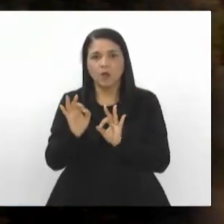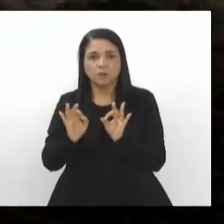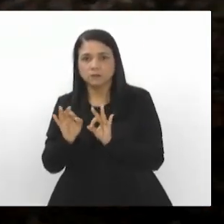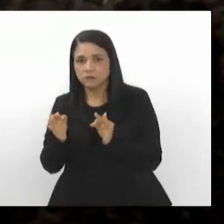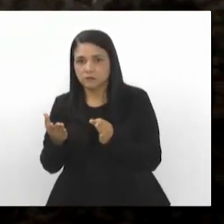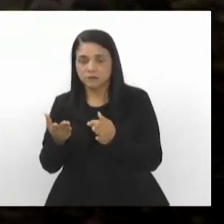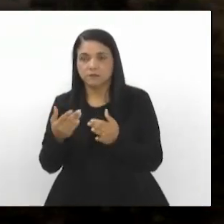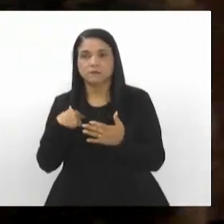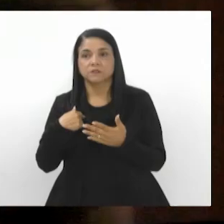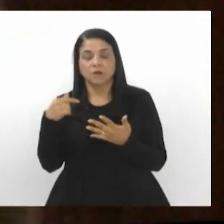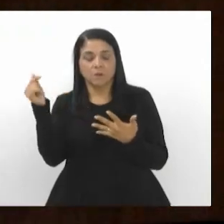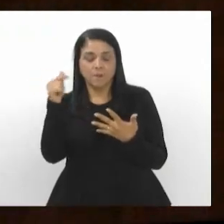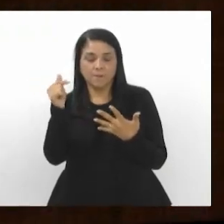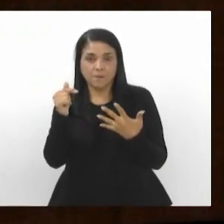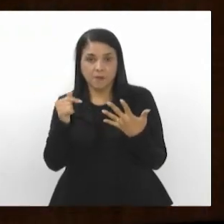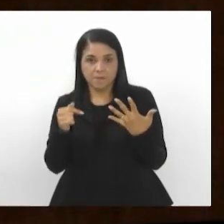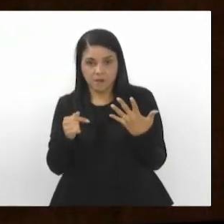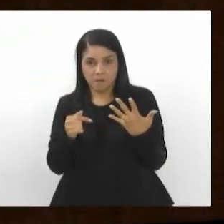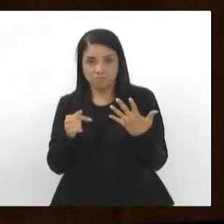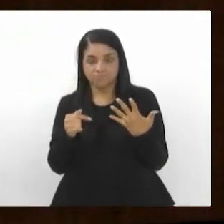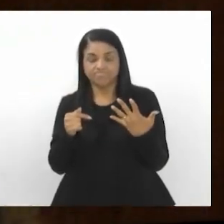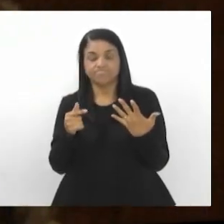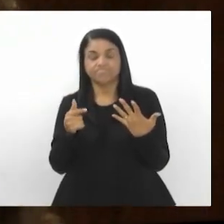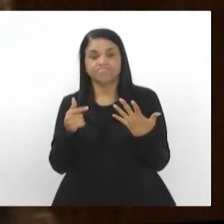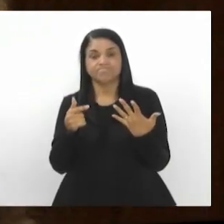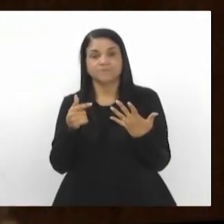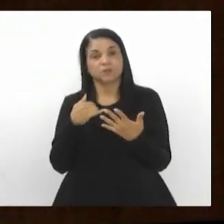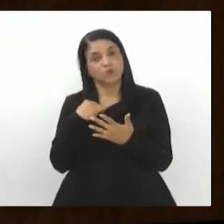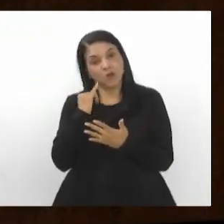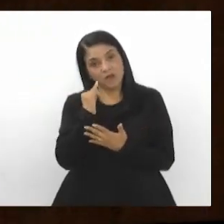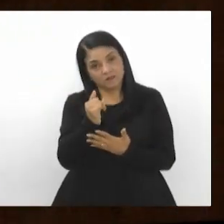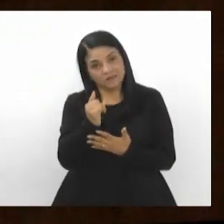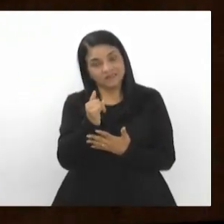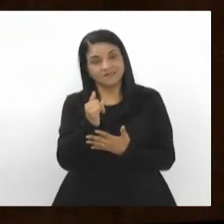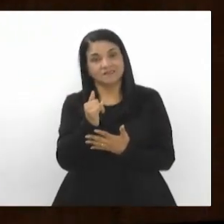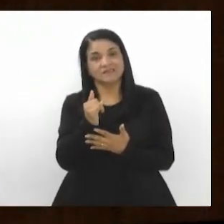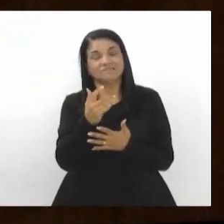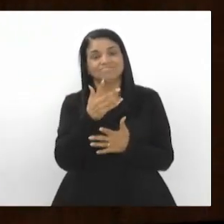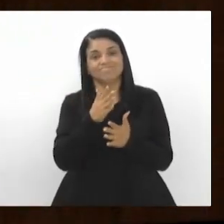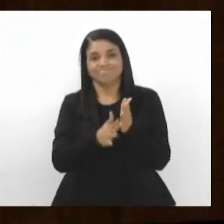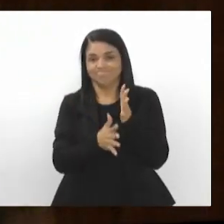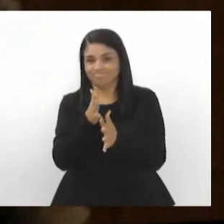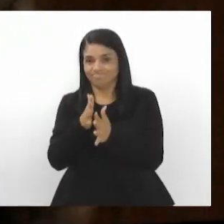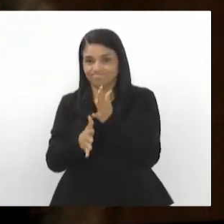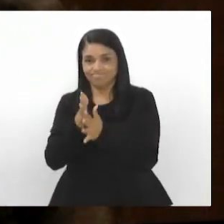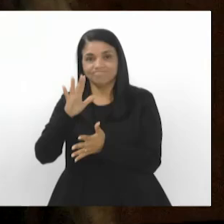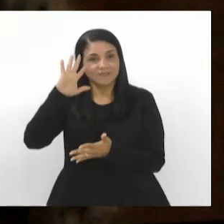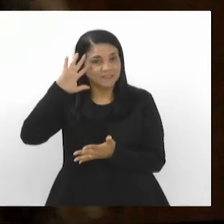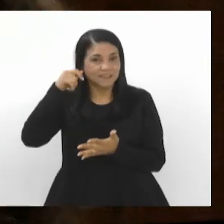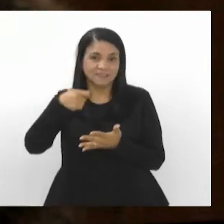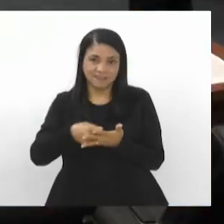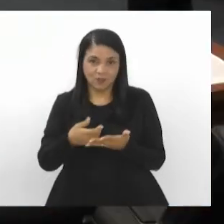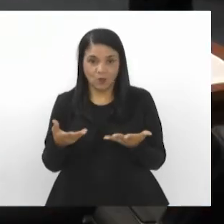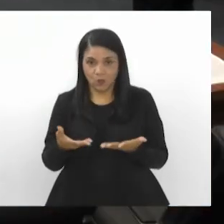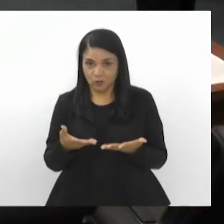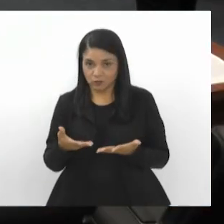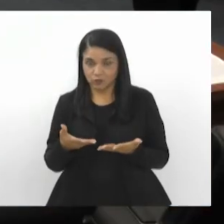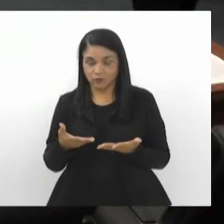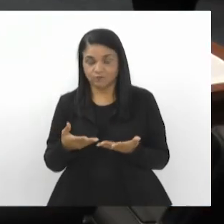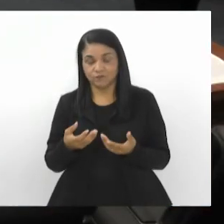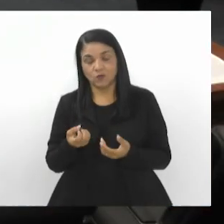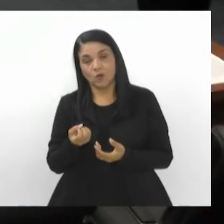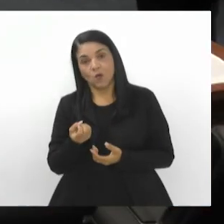aqui diversas vertentes, deputada Marta Rocha, da complicação dessa decisão, não só hoje,